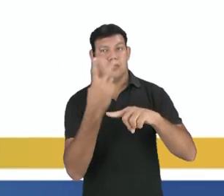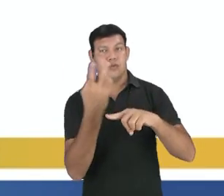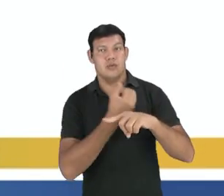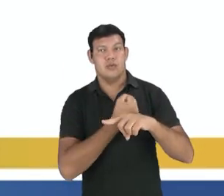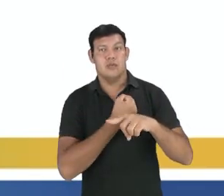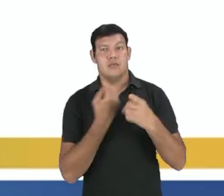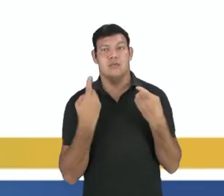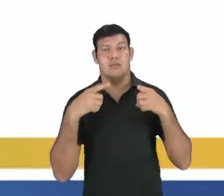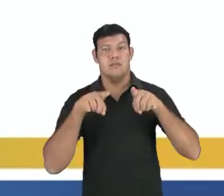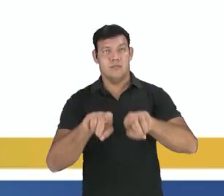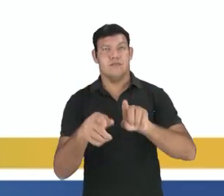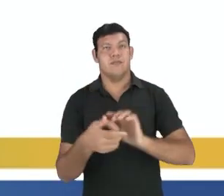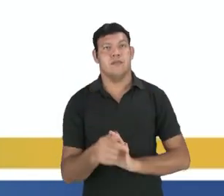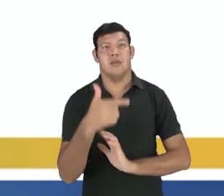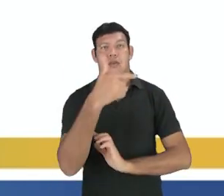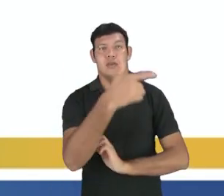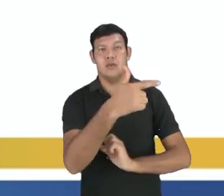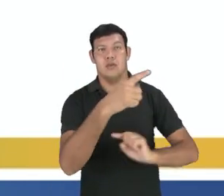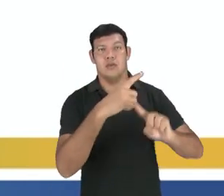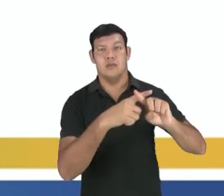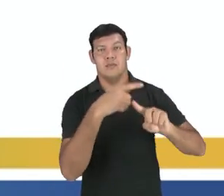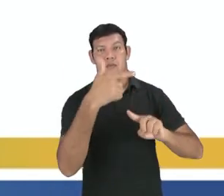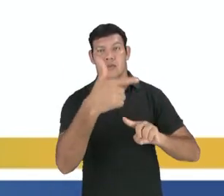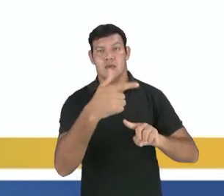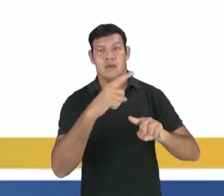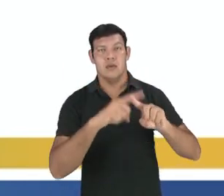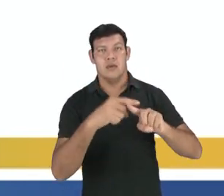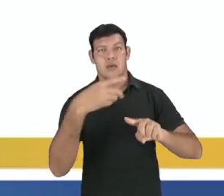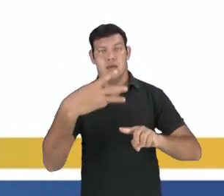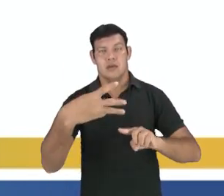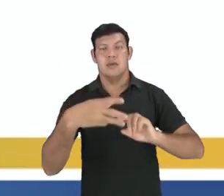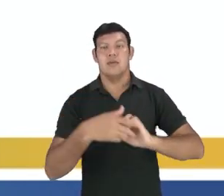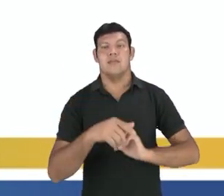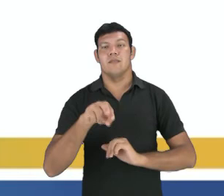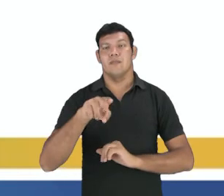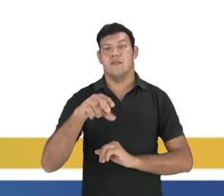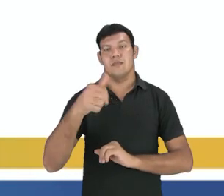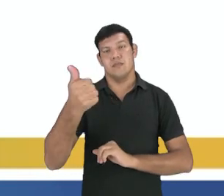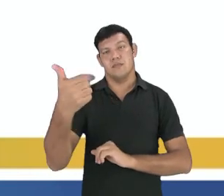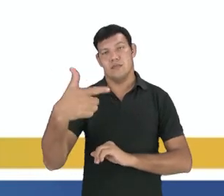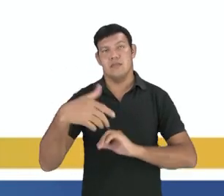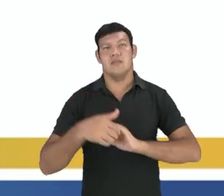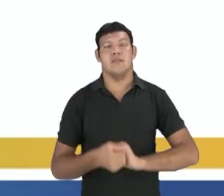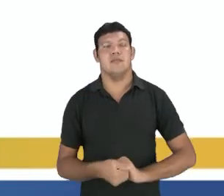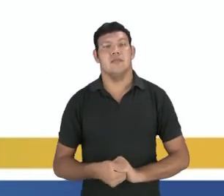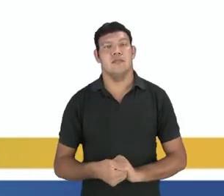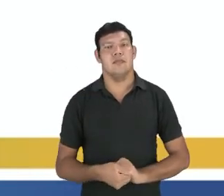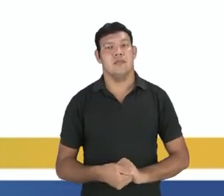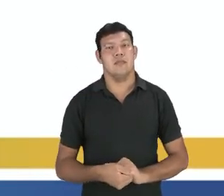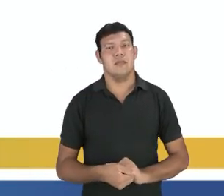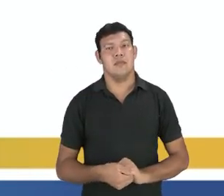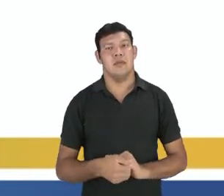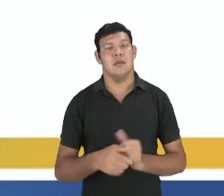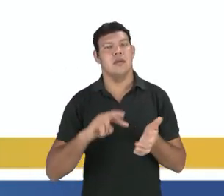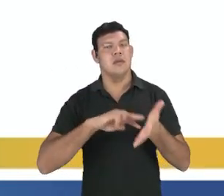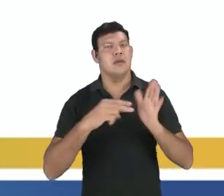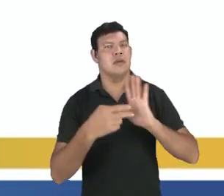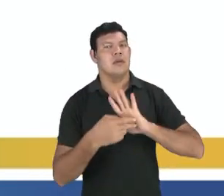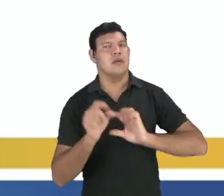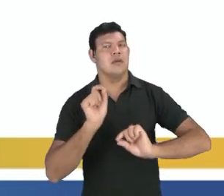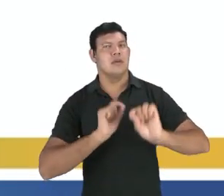2 vezes 2 vezes 3, olha isso aqui embaixo. 2 vezes 2, 4, vezes 3, 12. Então,